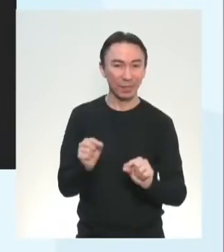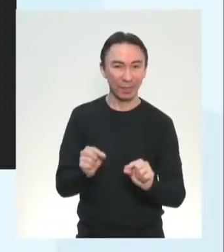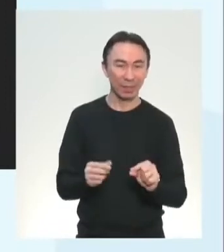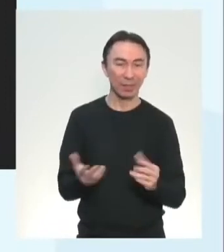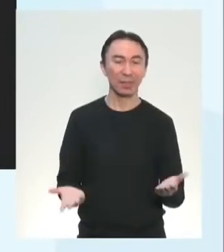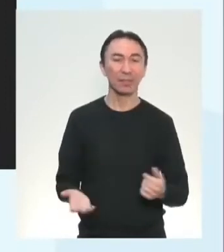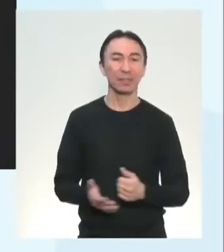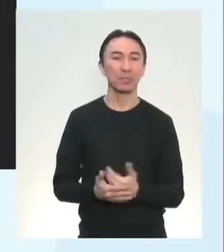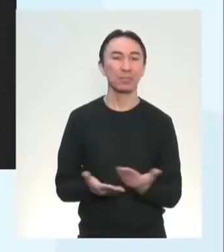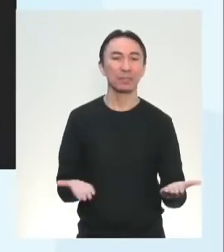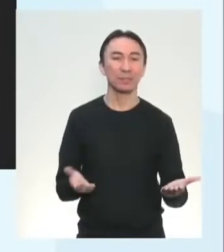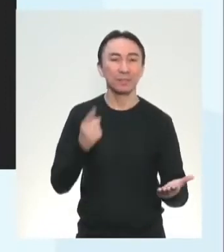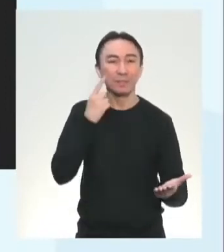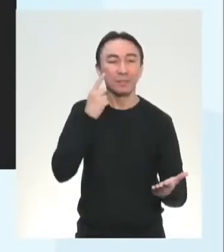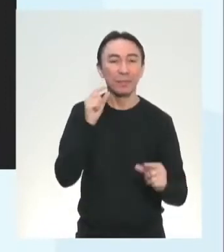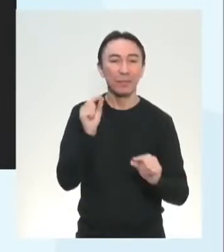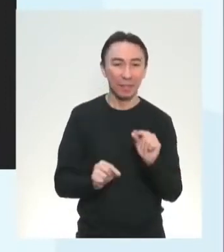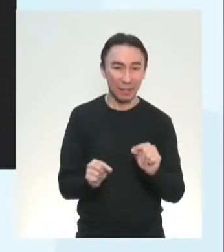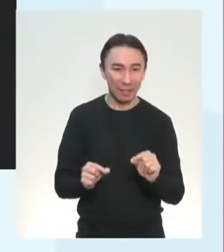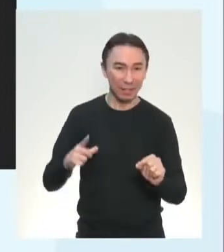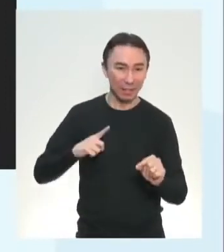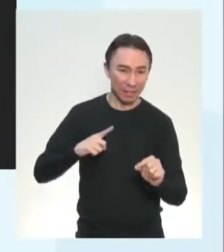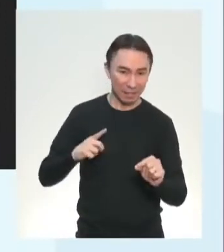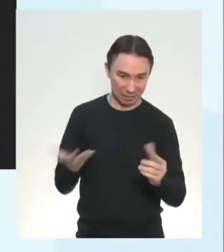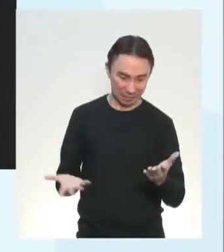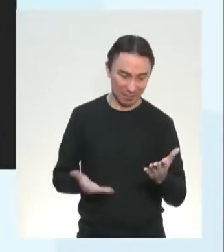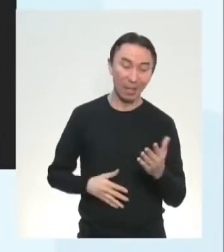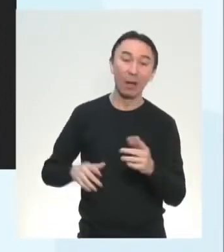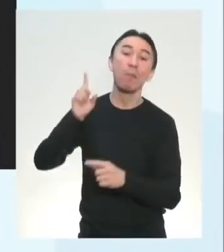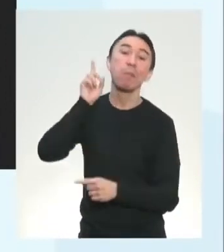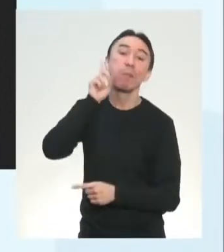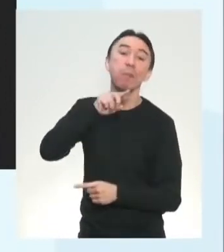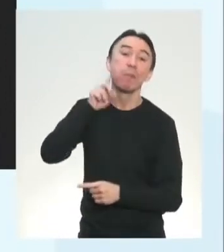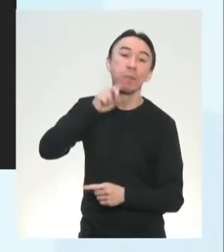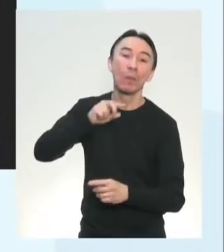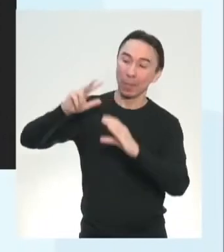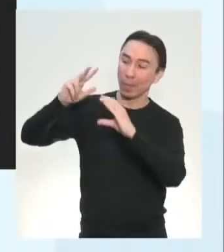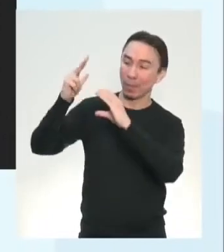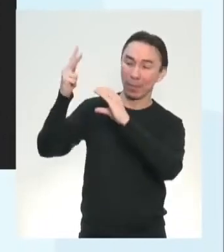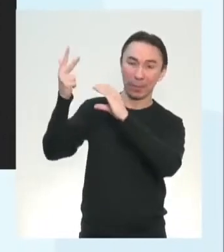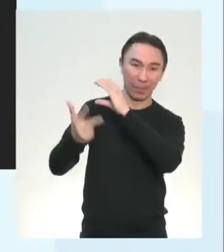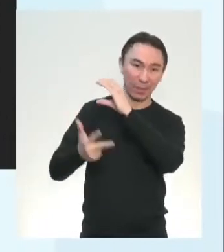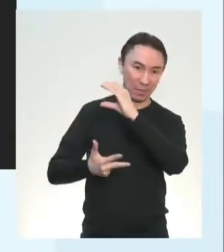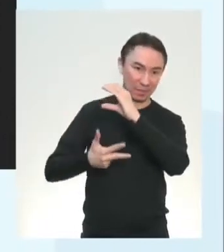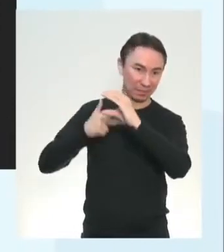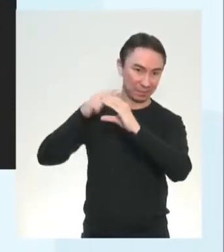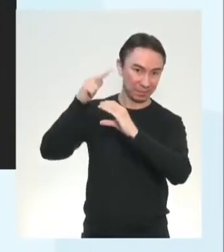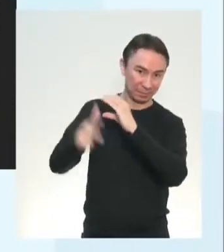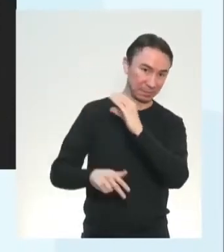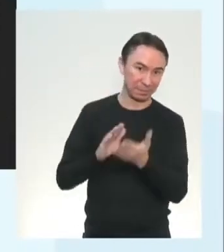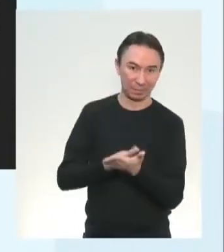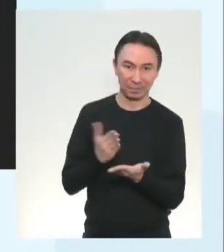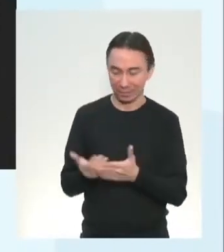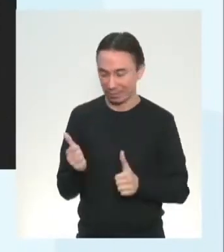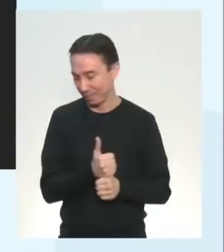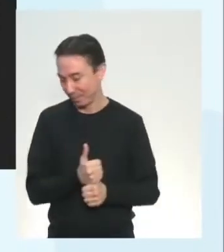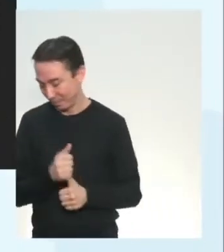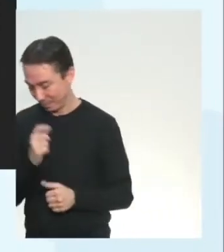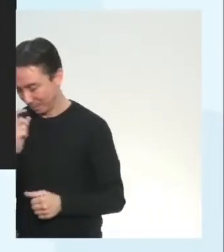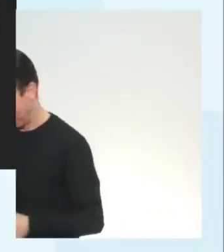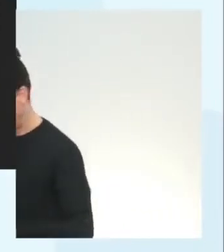satélite Tirus-1, né, que é um satélite dos Estados Unidos, é também um satélite meteorológico, né? Então